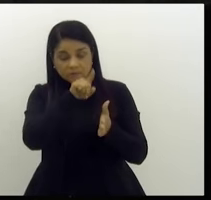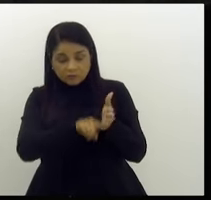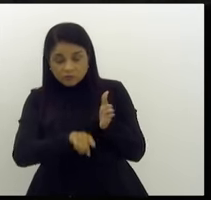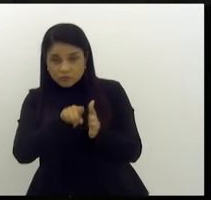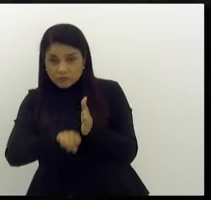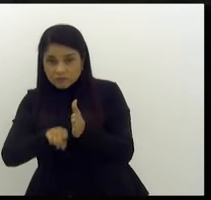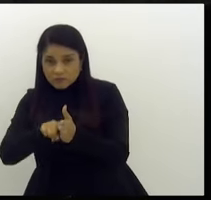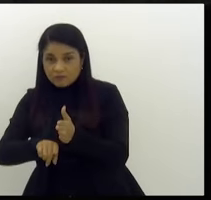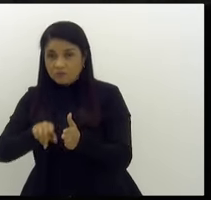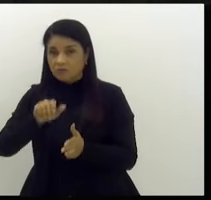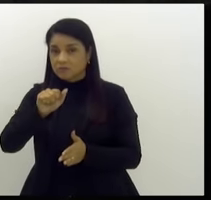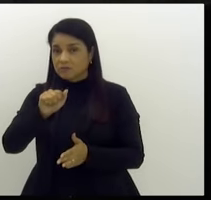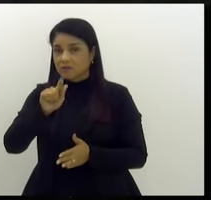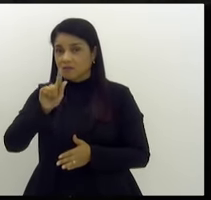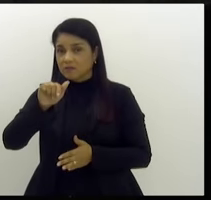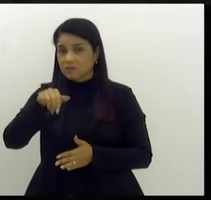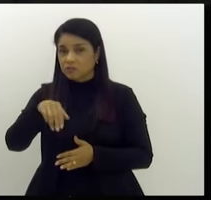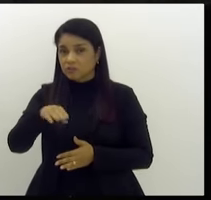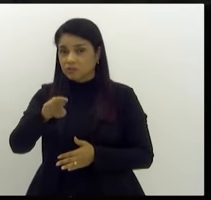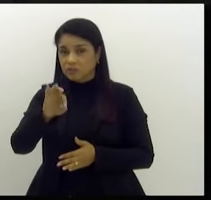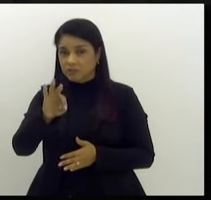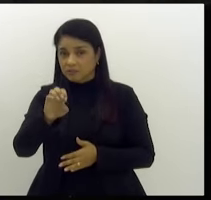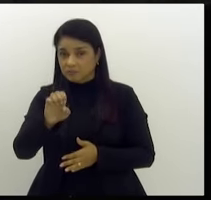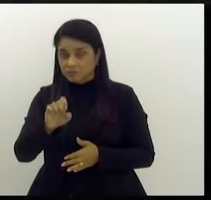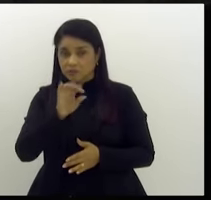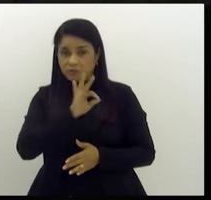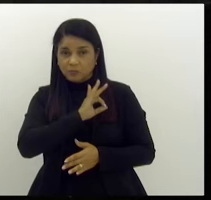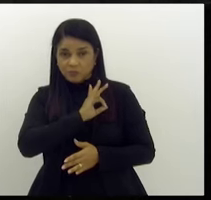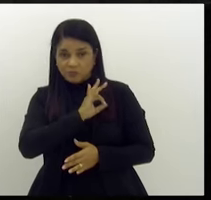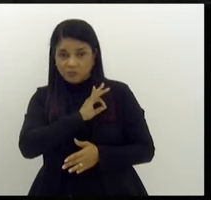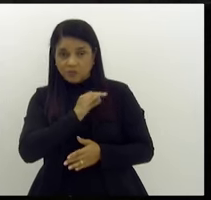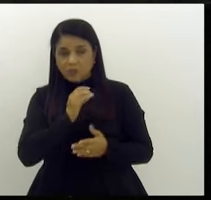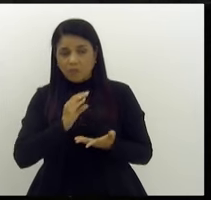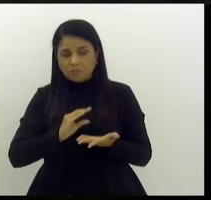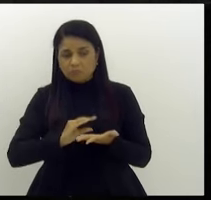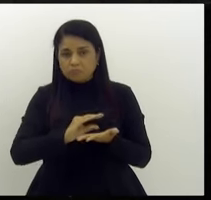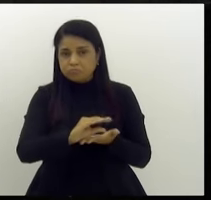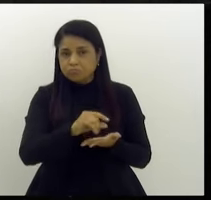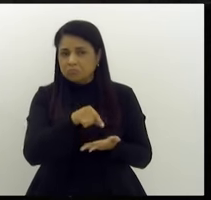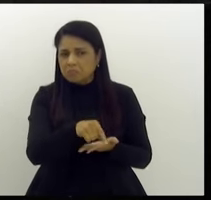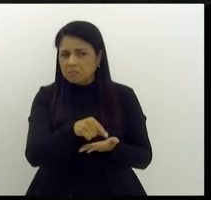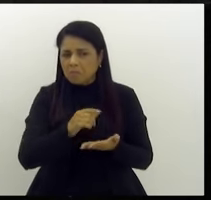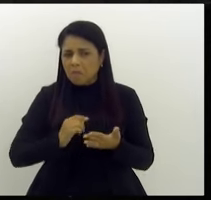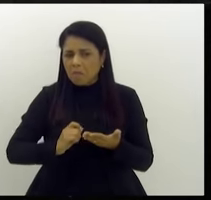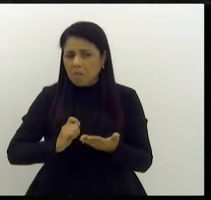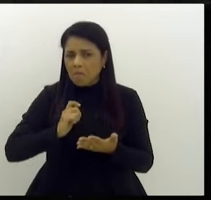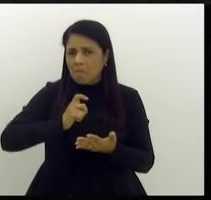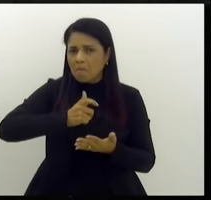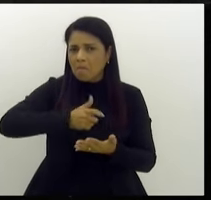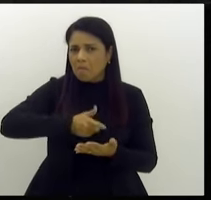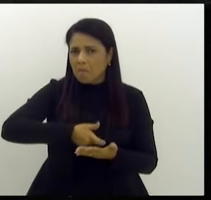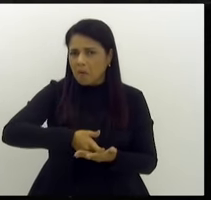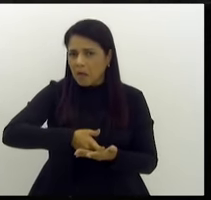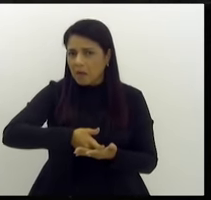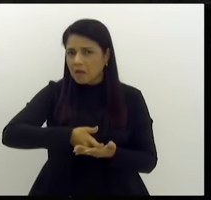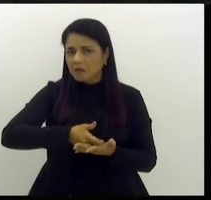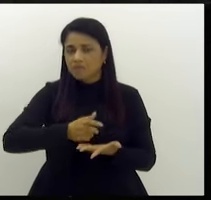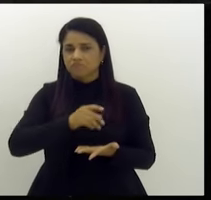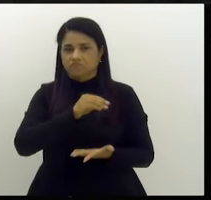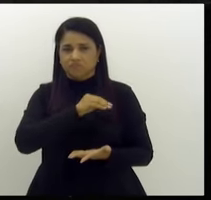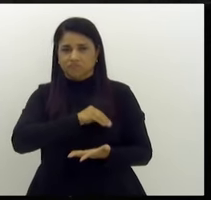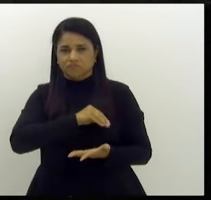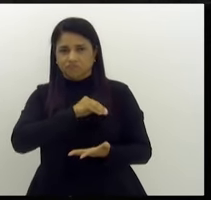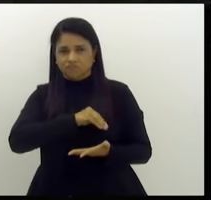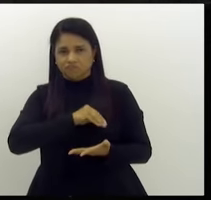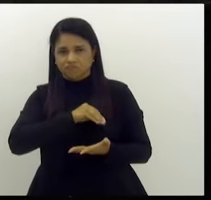como que ele contribui pro recolhimento do fundo e agora esse fundo pagará o pessoal pagará especialmente a